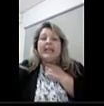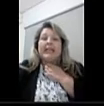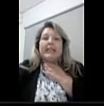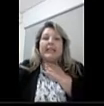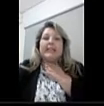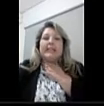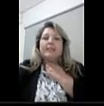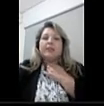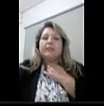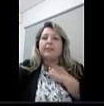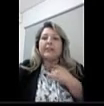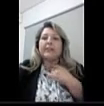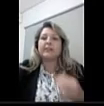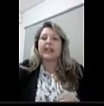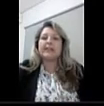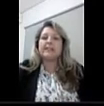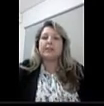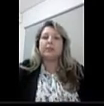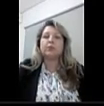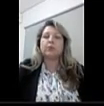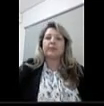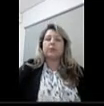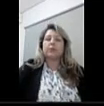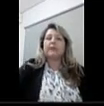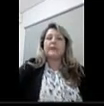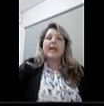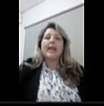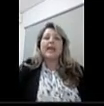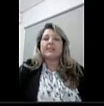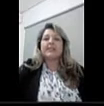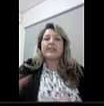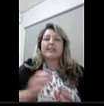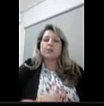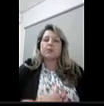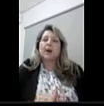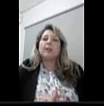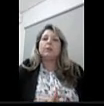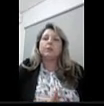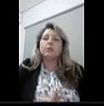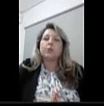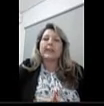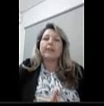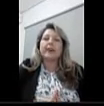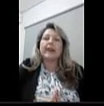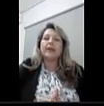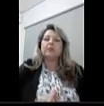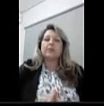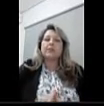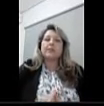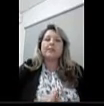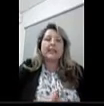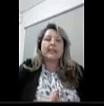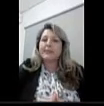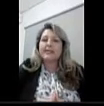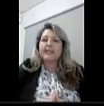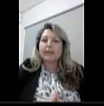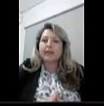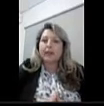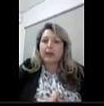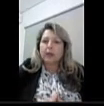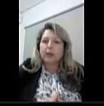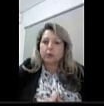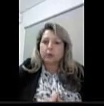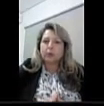E só voltando, a questão do gravador é, às vezes, o aluno gravar, ele não precisa